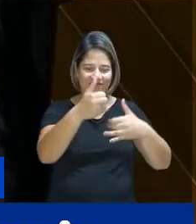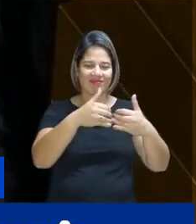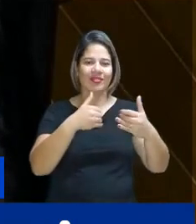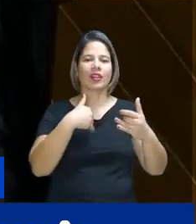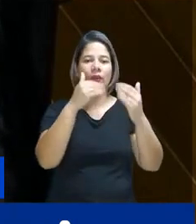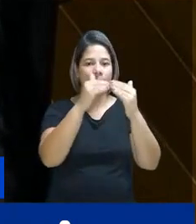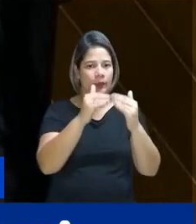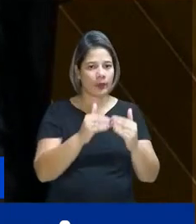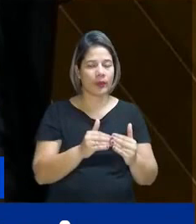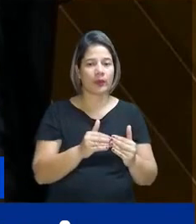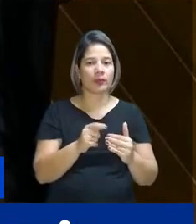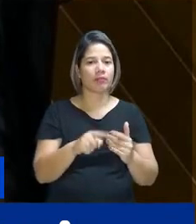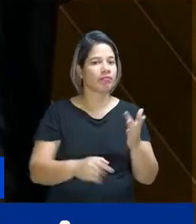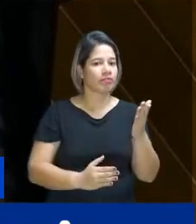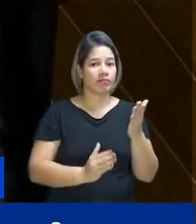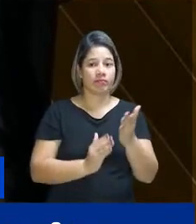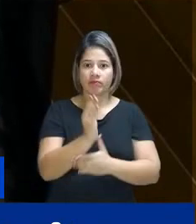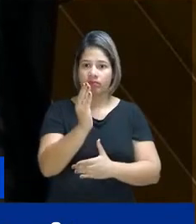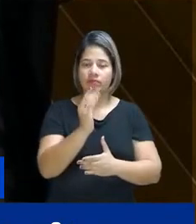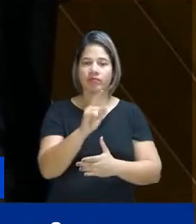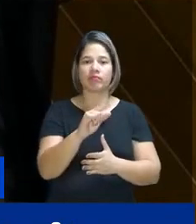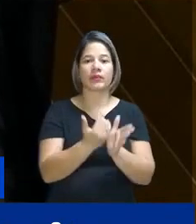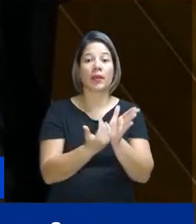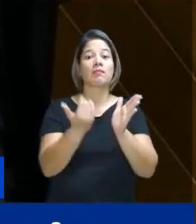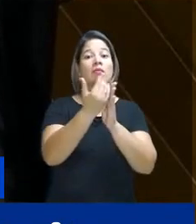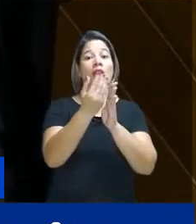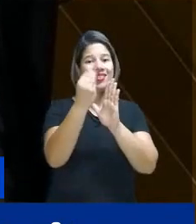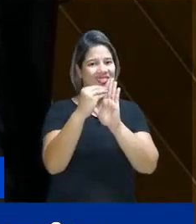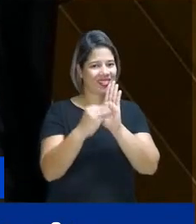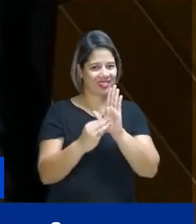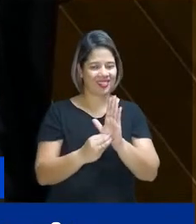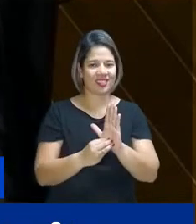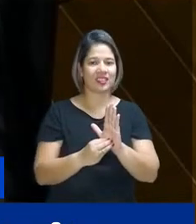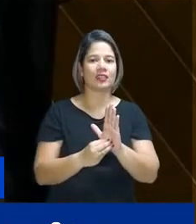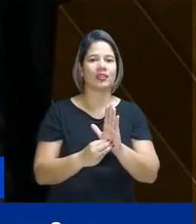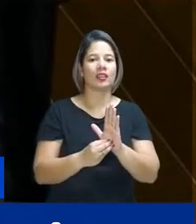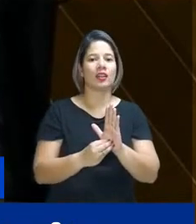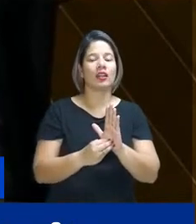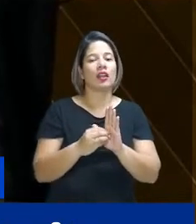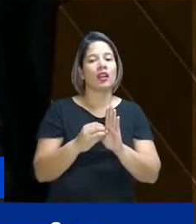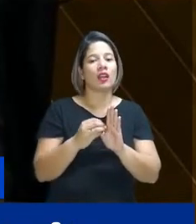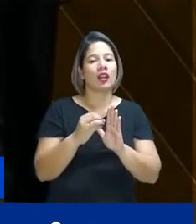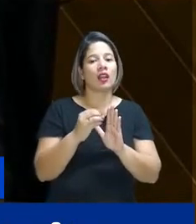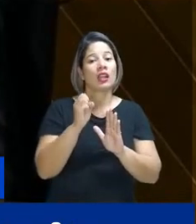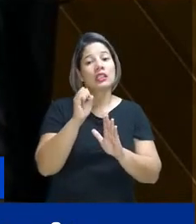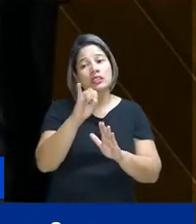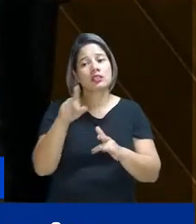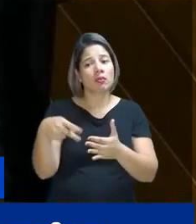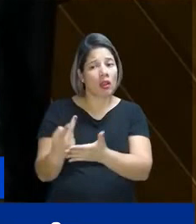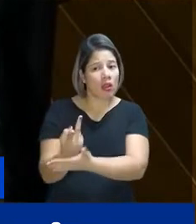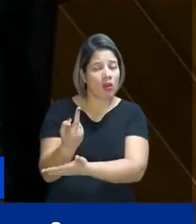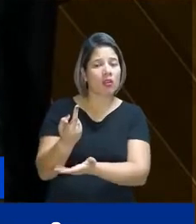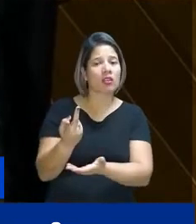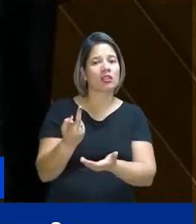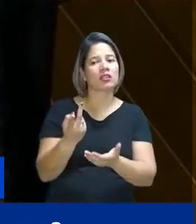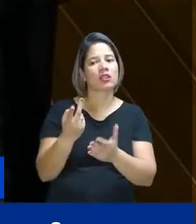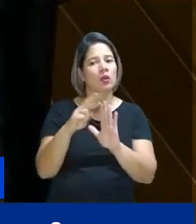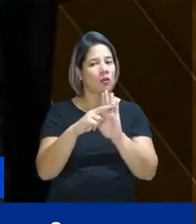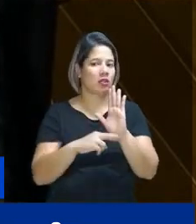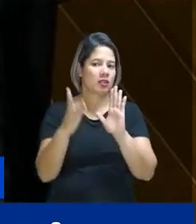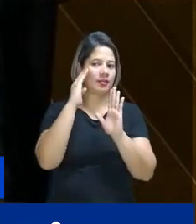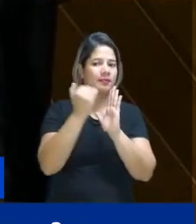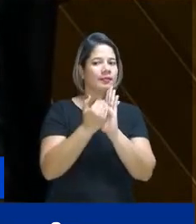com armação quadrada, aprovação com toga preta com ressalvas é detalhe apenas para vermelho em volta do pescoço. casos de irregularidades de